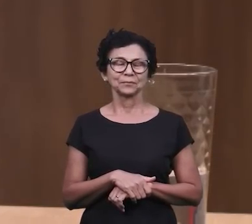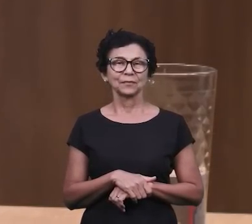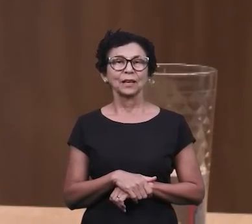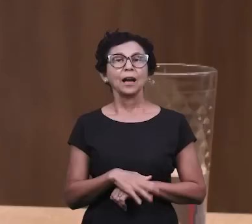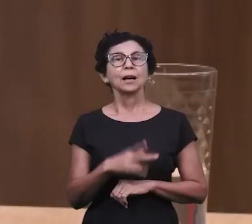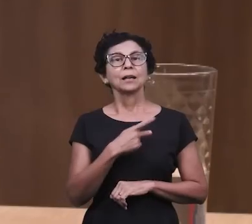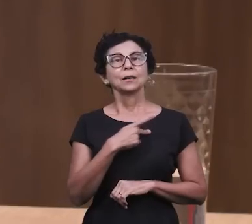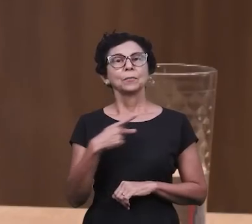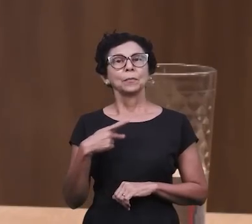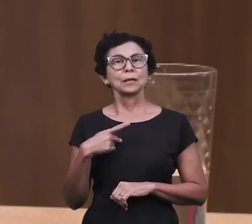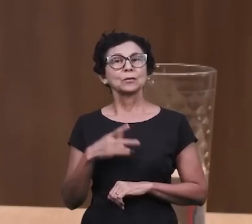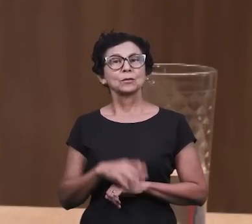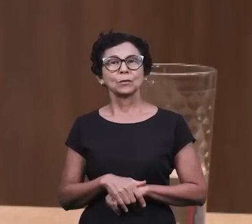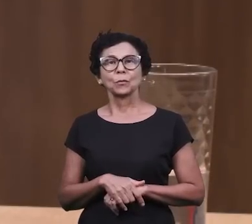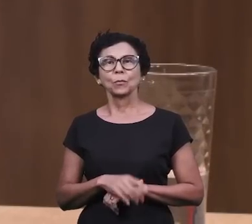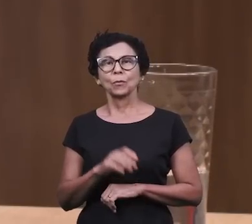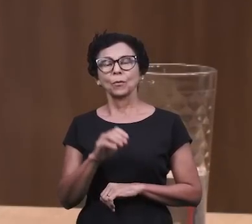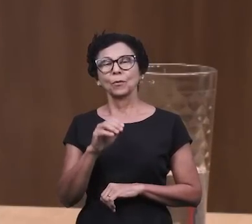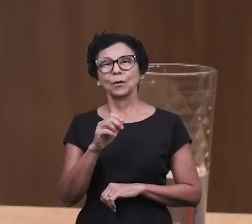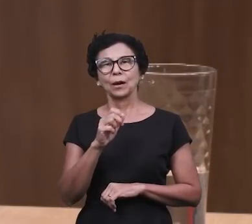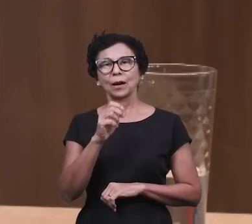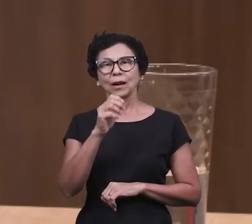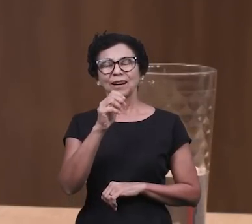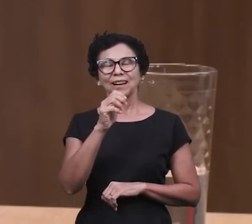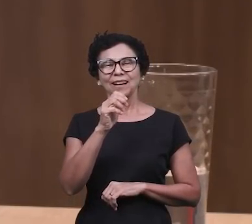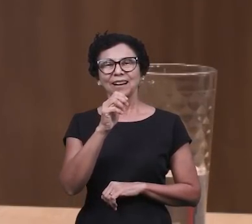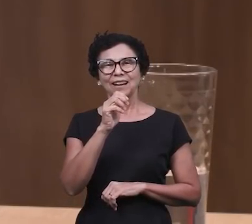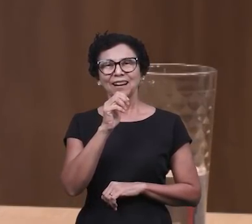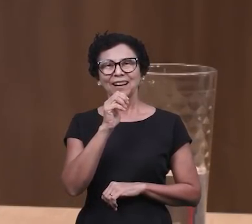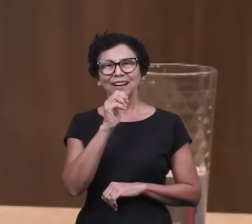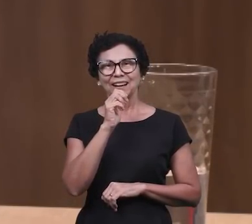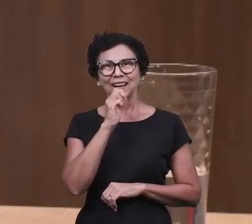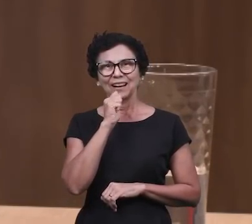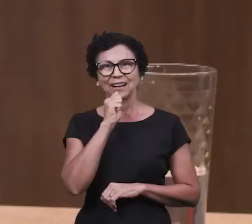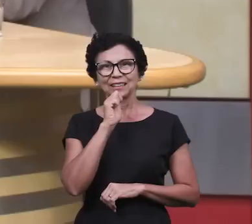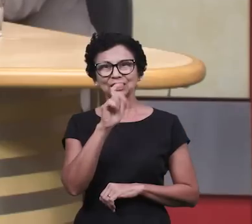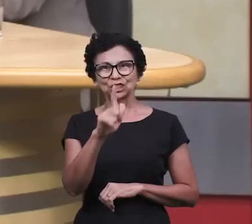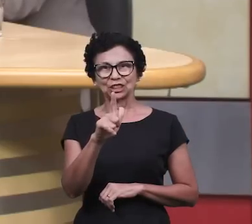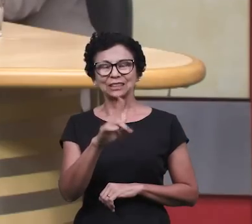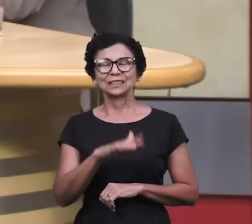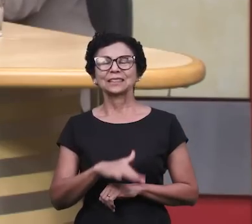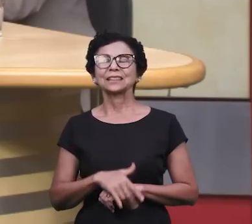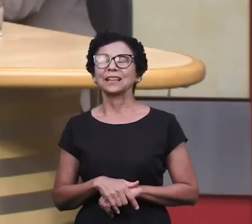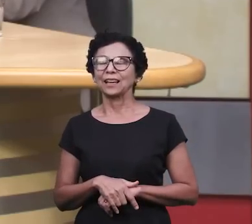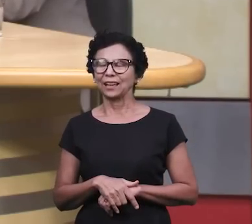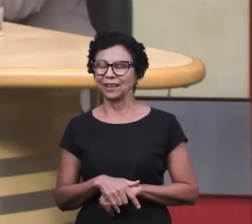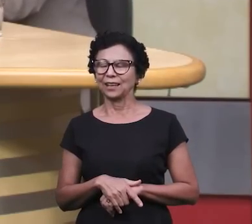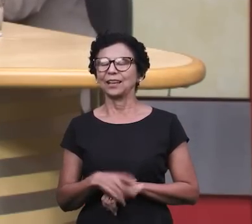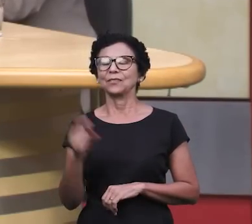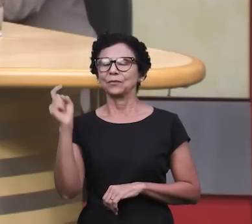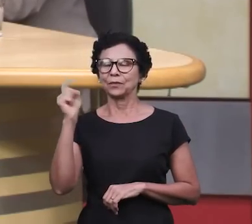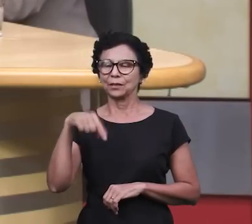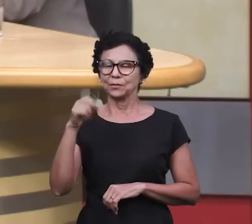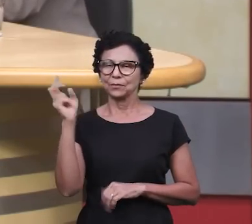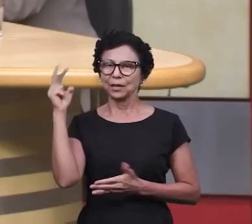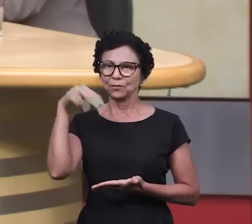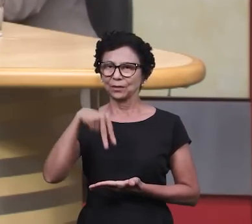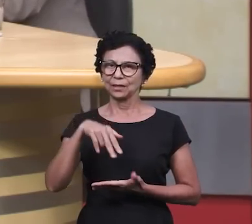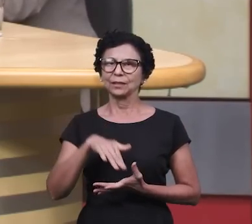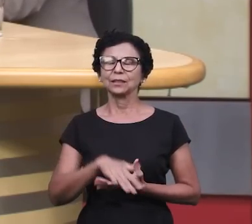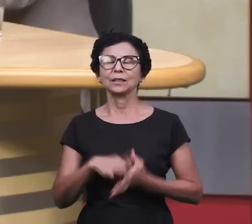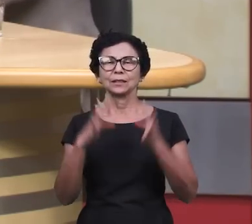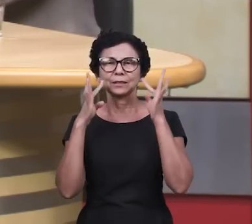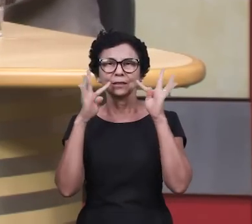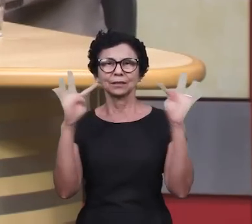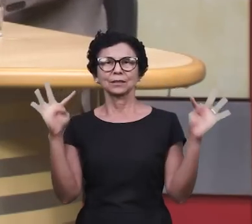O pastor Alexandre Gueiro está nos devendo aqui, pastor Alexandre. Mas ele virá. Para falar sobre a obra no leste europeu. Ele